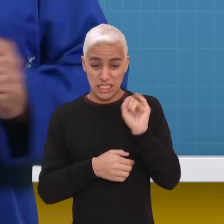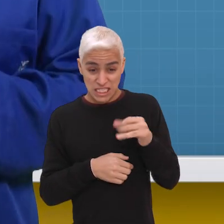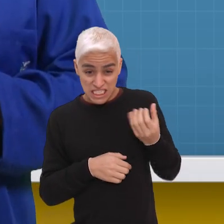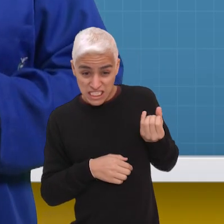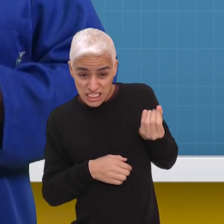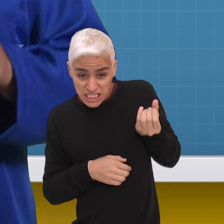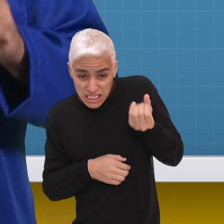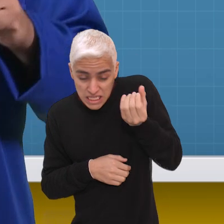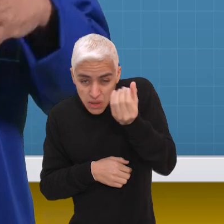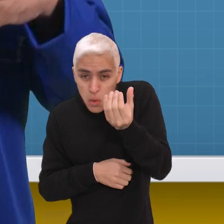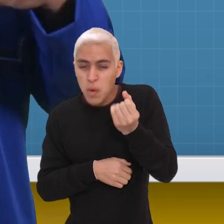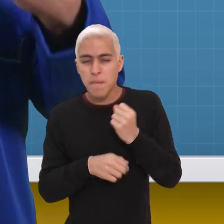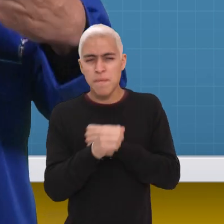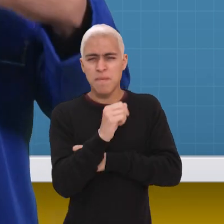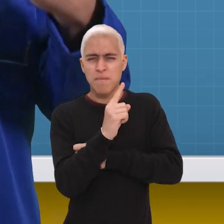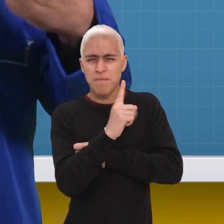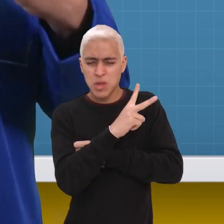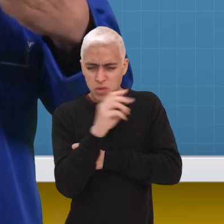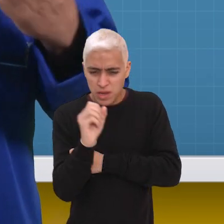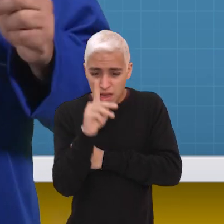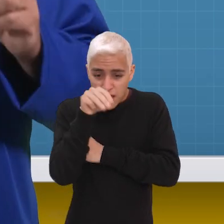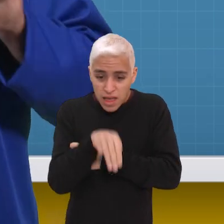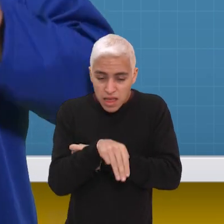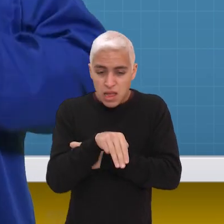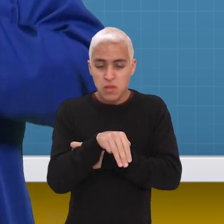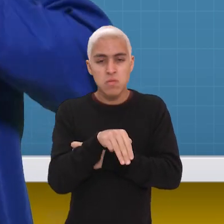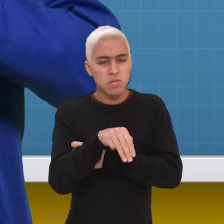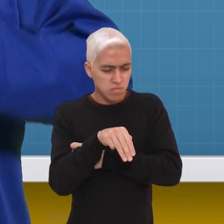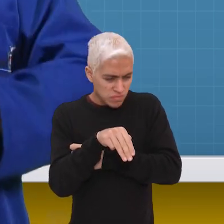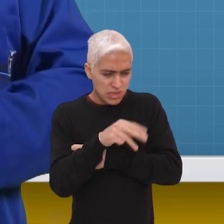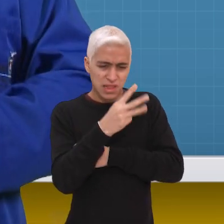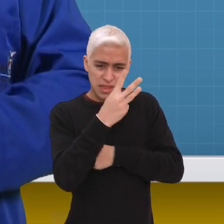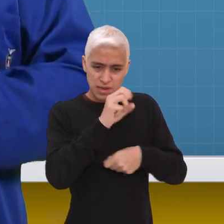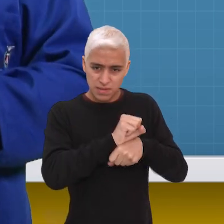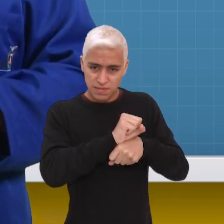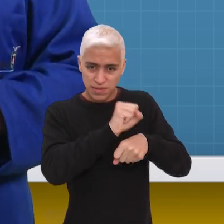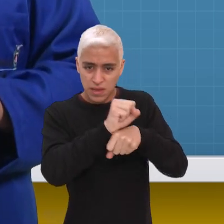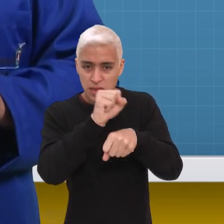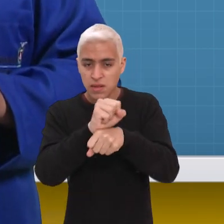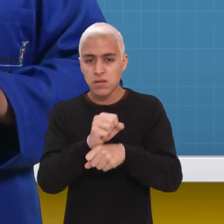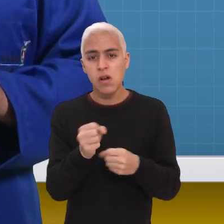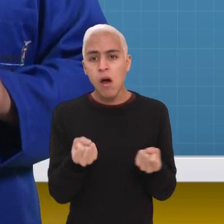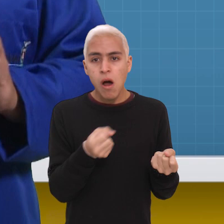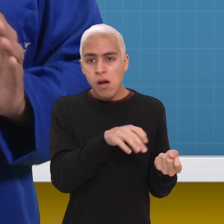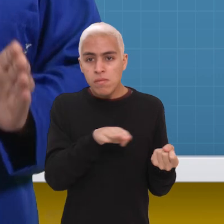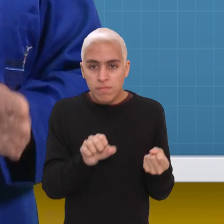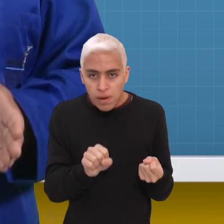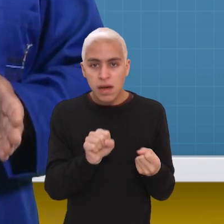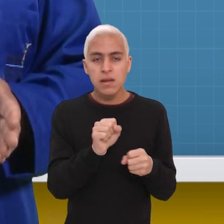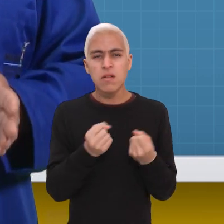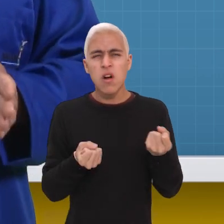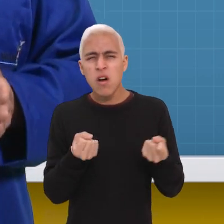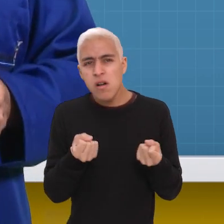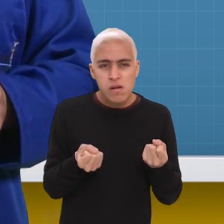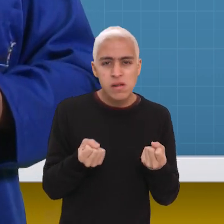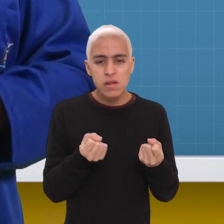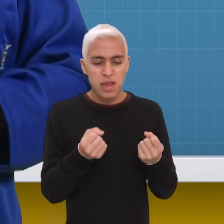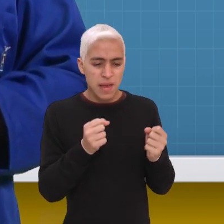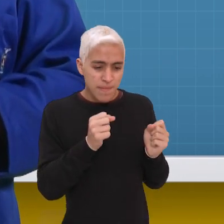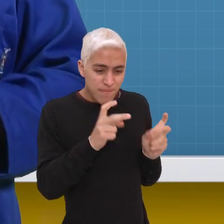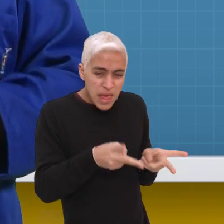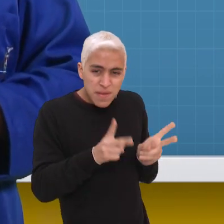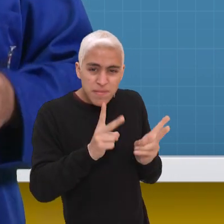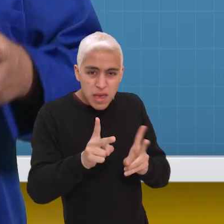em viagem 1.200 quilômetros fizermos 3 paradas, percorrendo a mesma distância